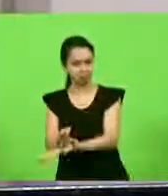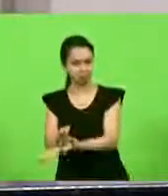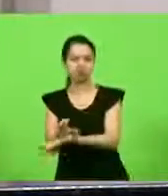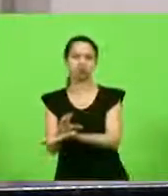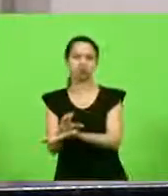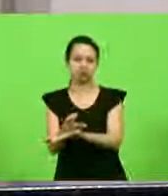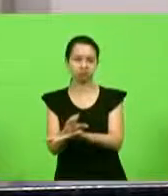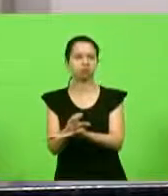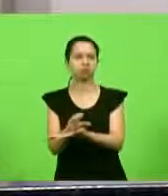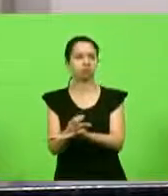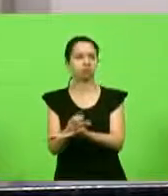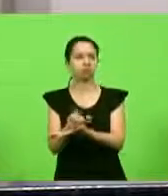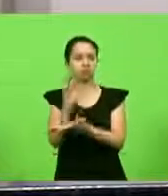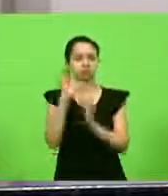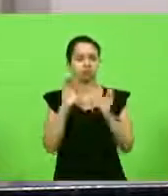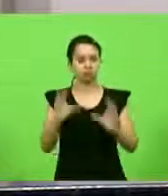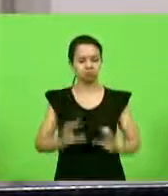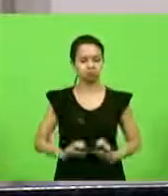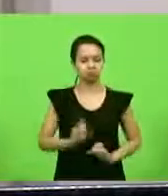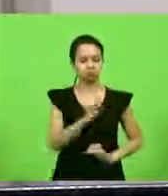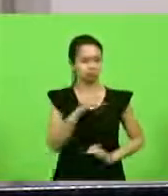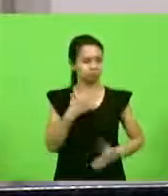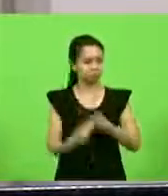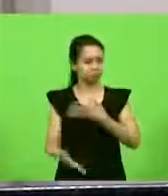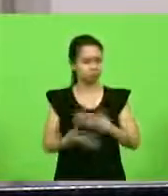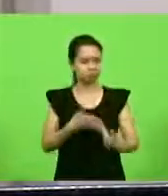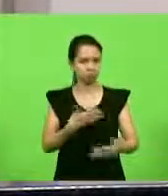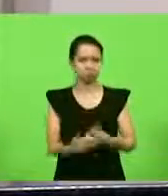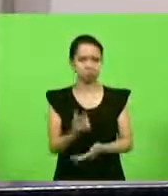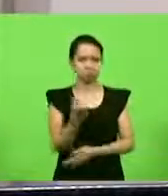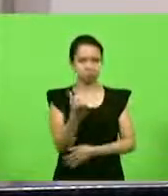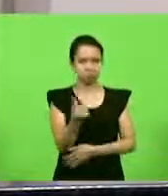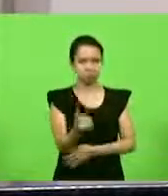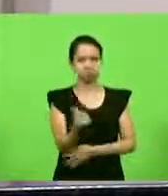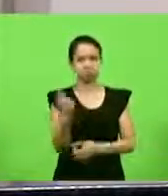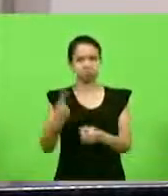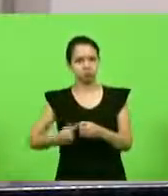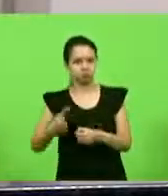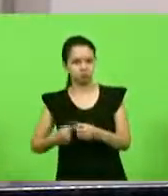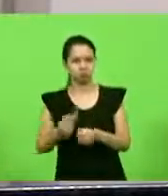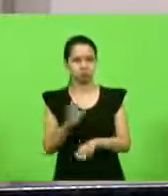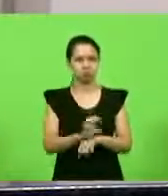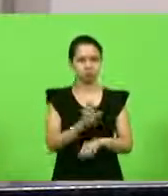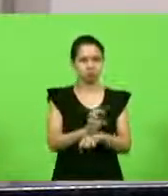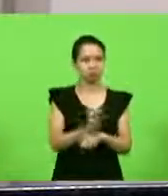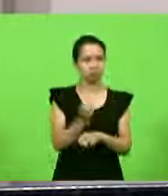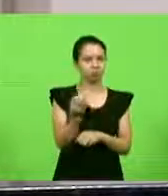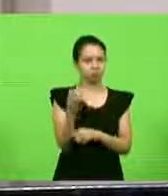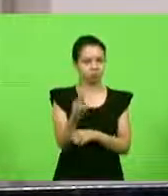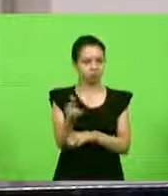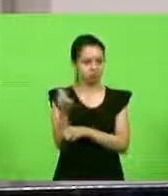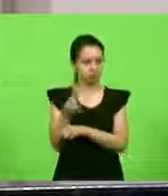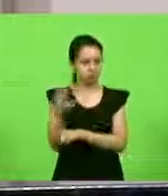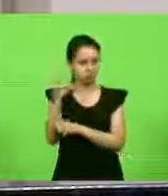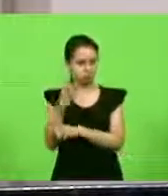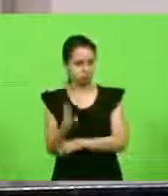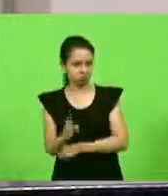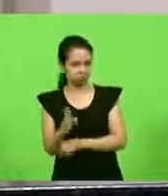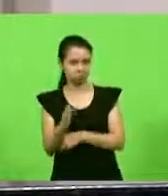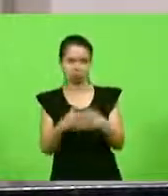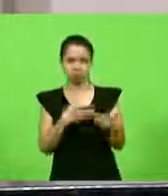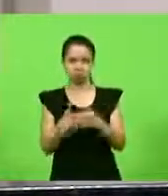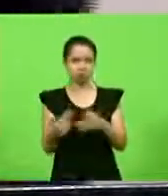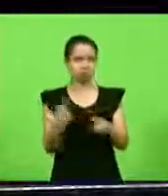se o recurso veio do município, do Estado ou da União, até porque a carga tributária sai do bolso